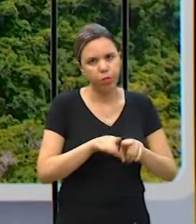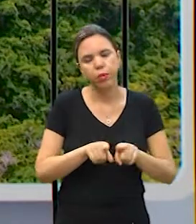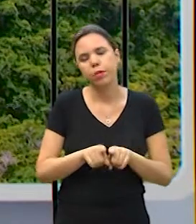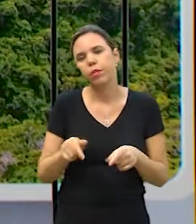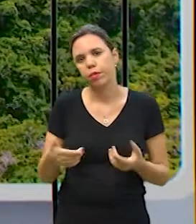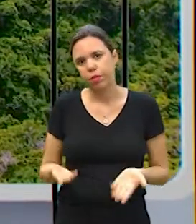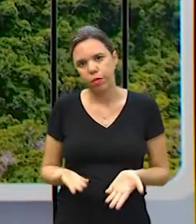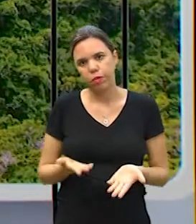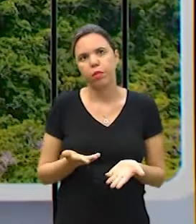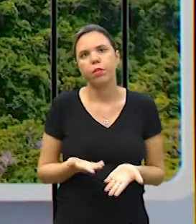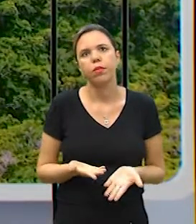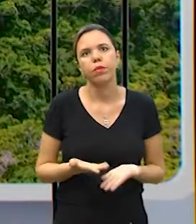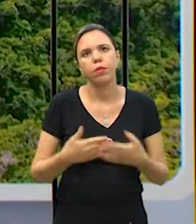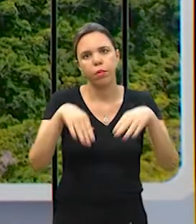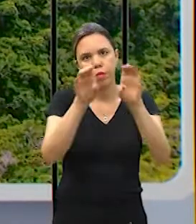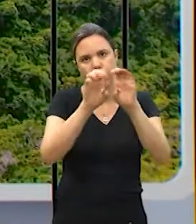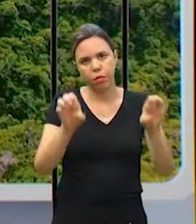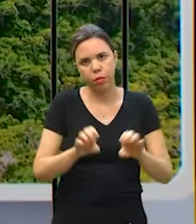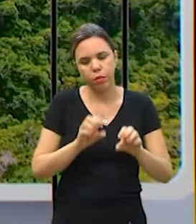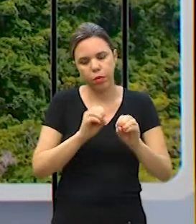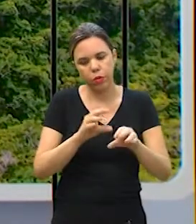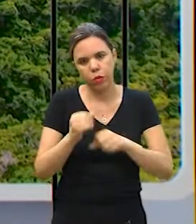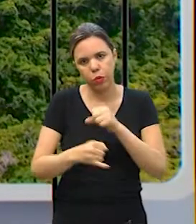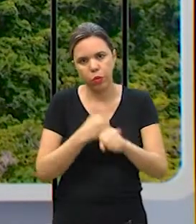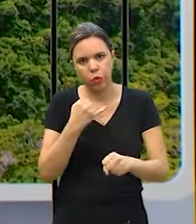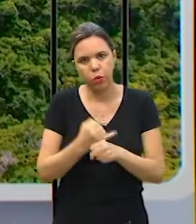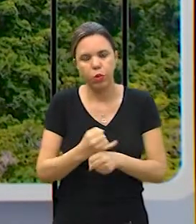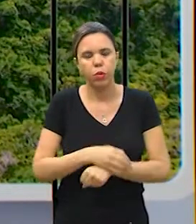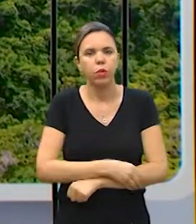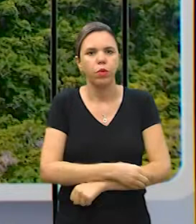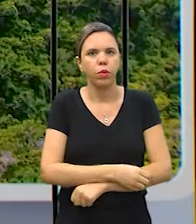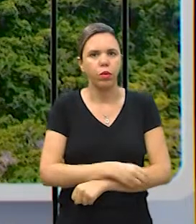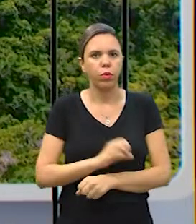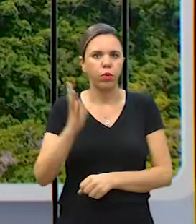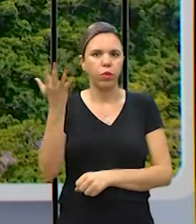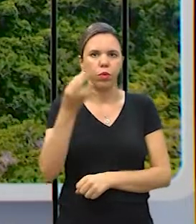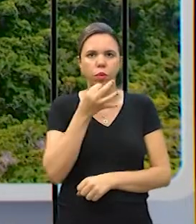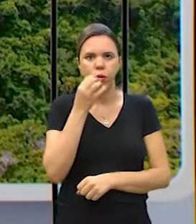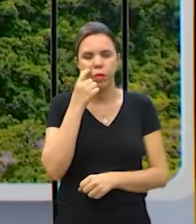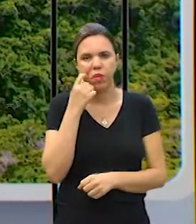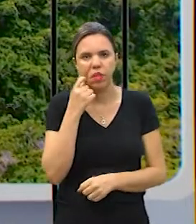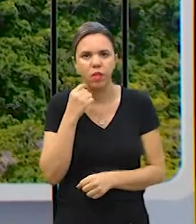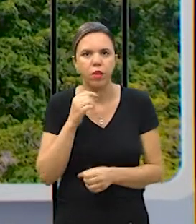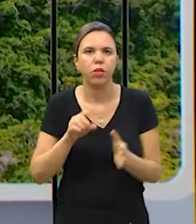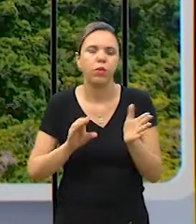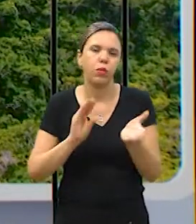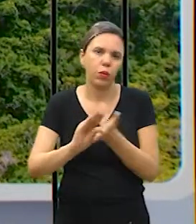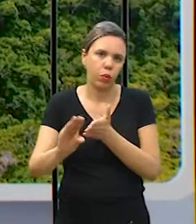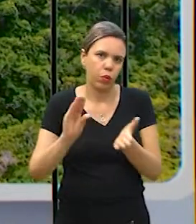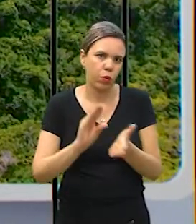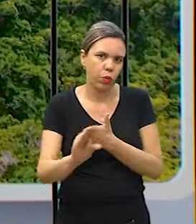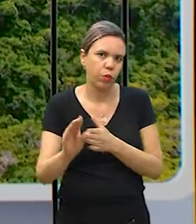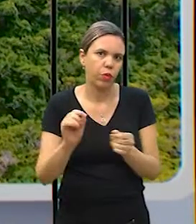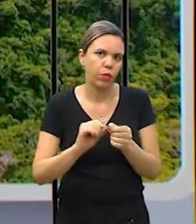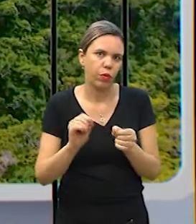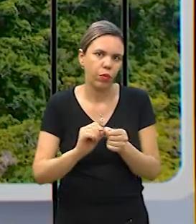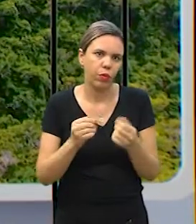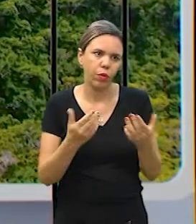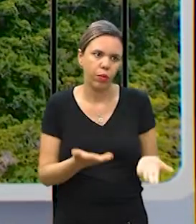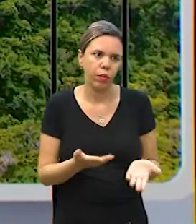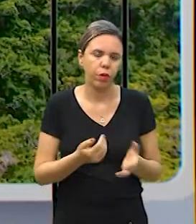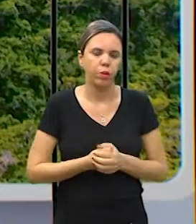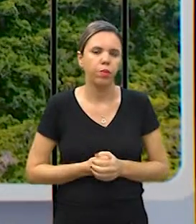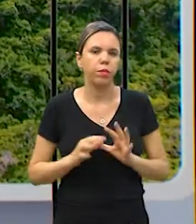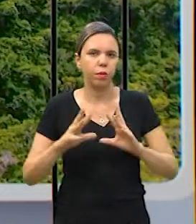escolas, a estrutura de ensino remoto que foi sugerida, investimentos que foram